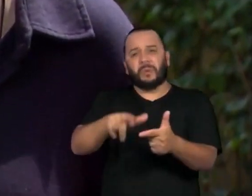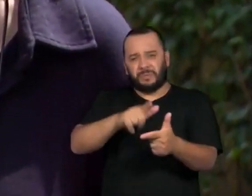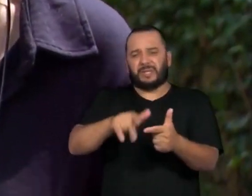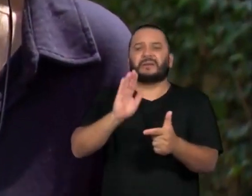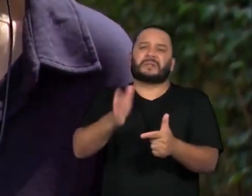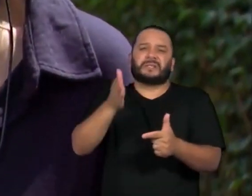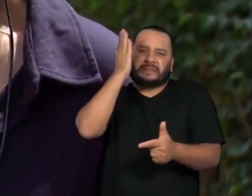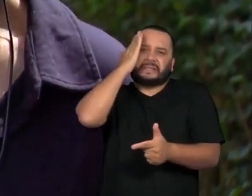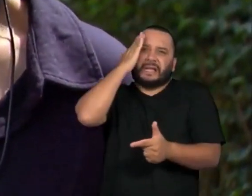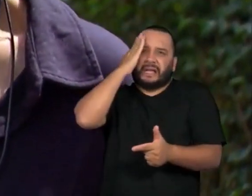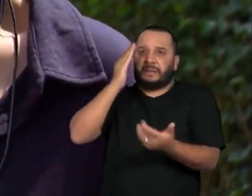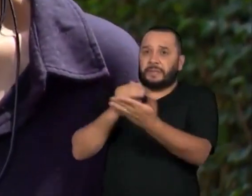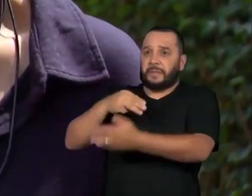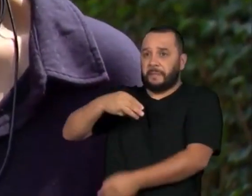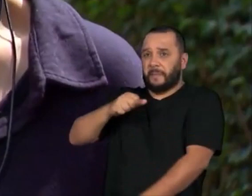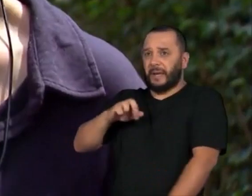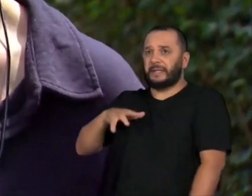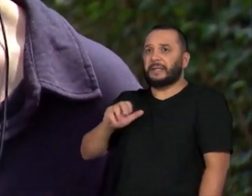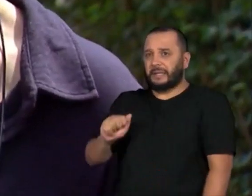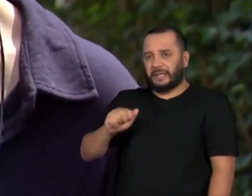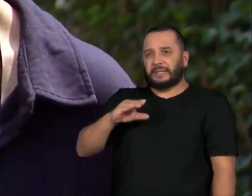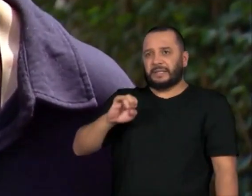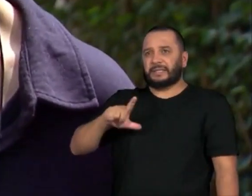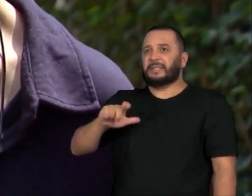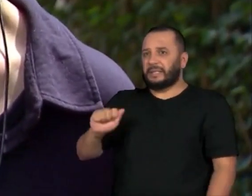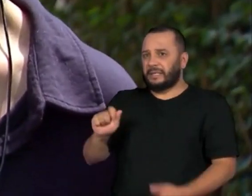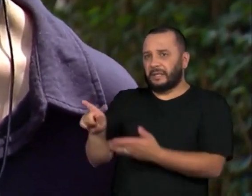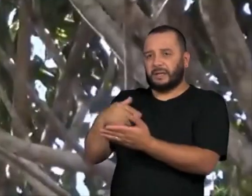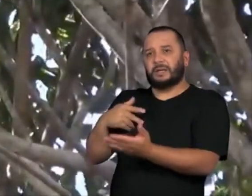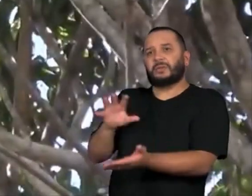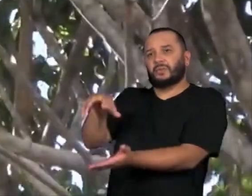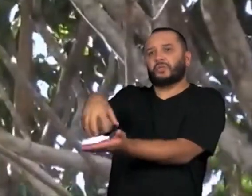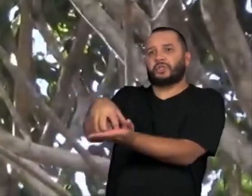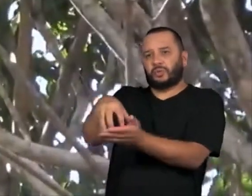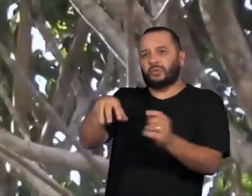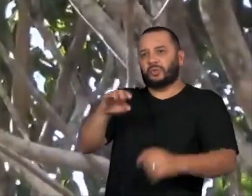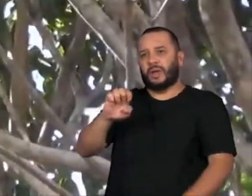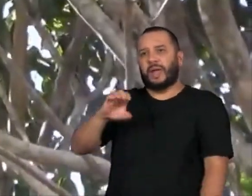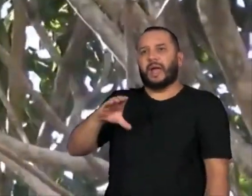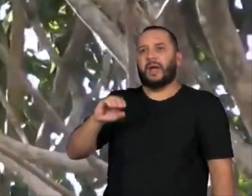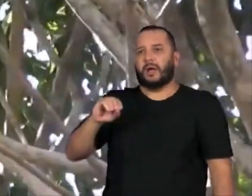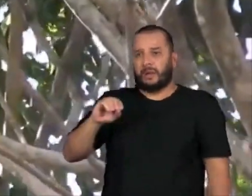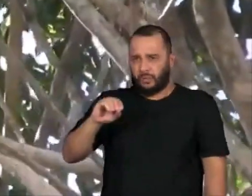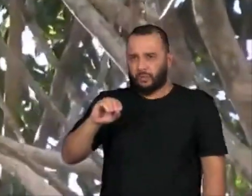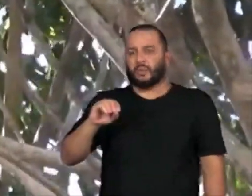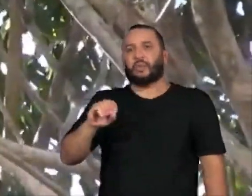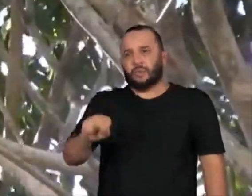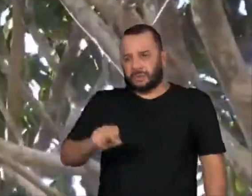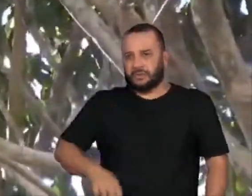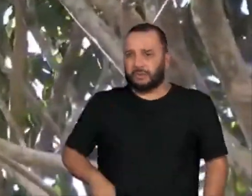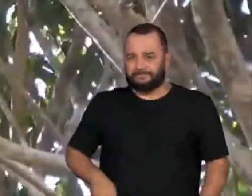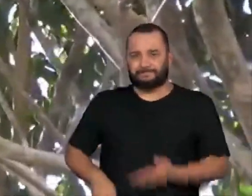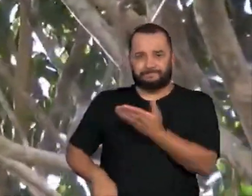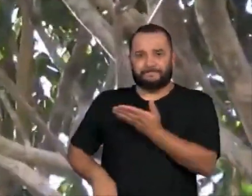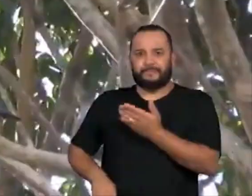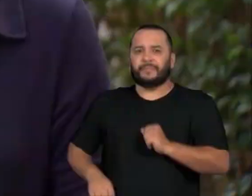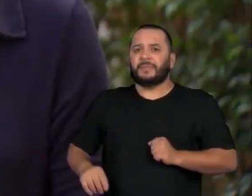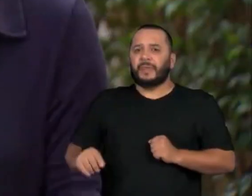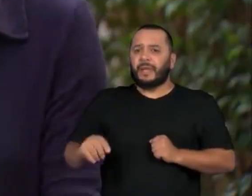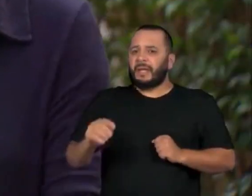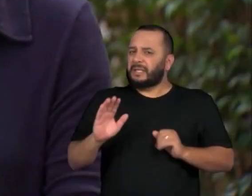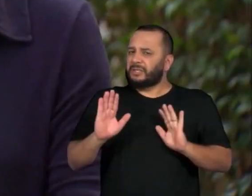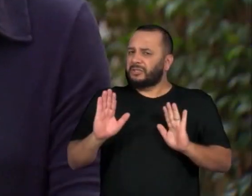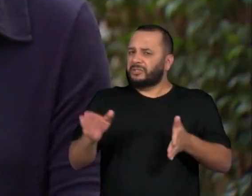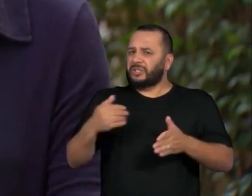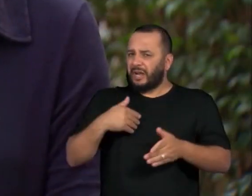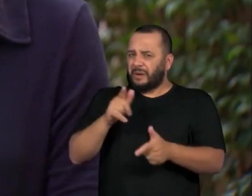de Relações Institucionais do Instituto Ecos. A crise da biodiversidade é uma crise que já